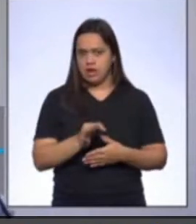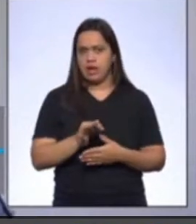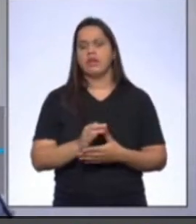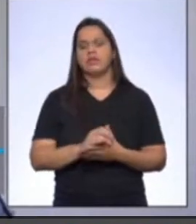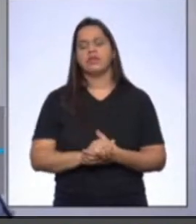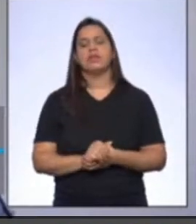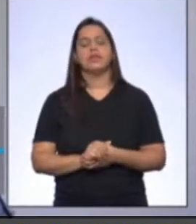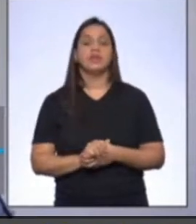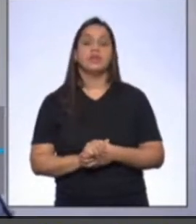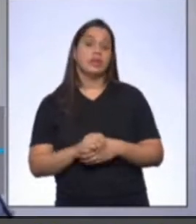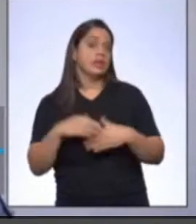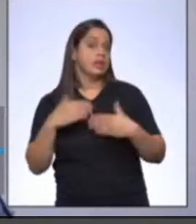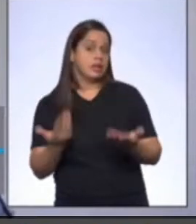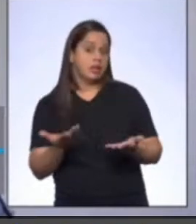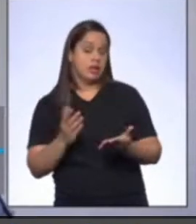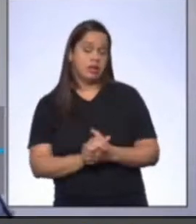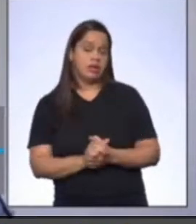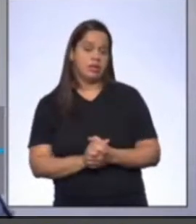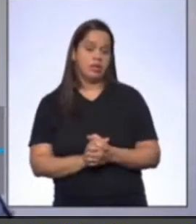corretas. Esse...